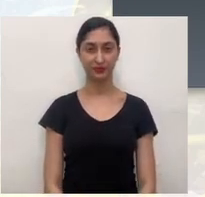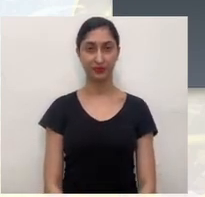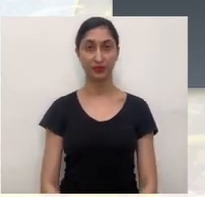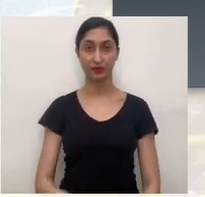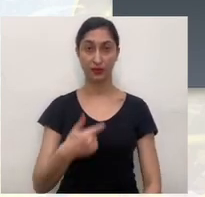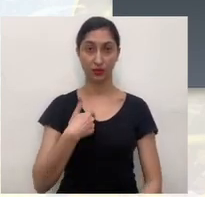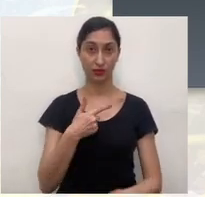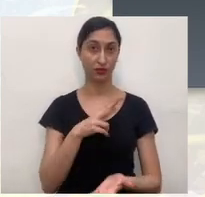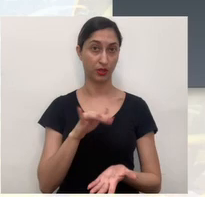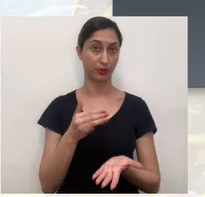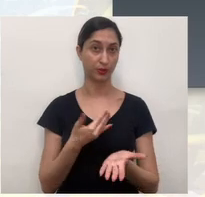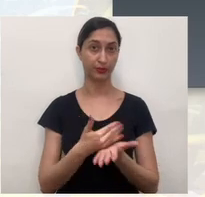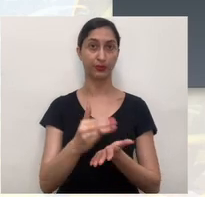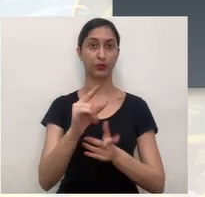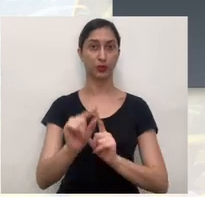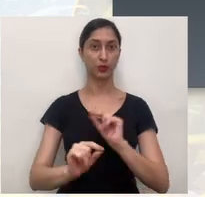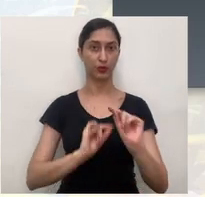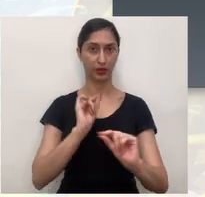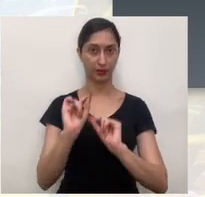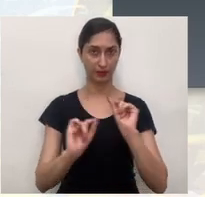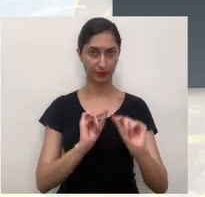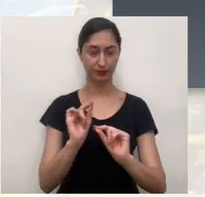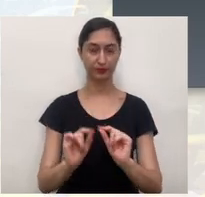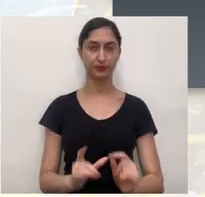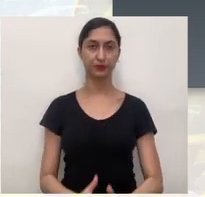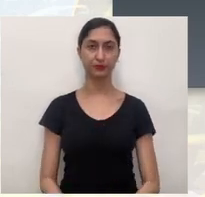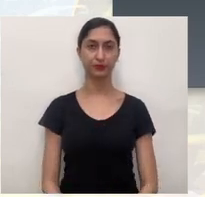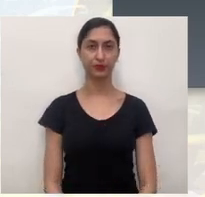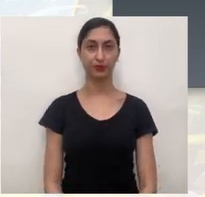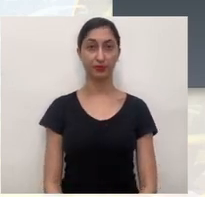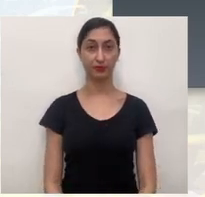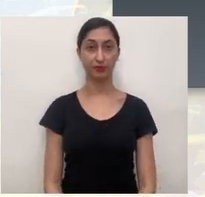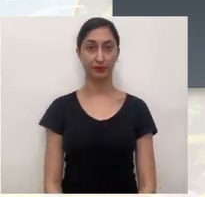iniciar falando o seguinte: essa